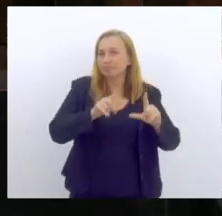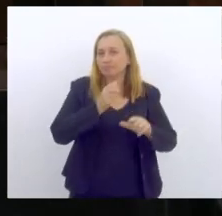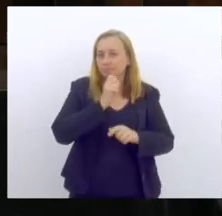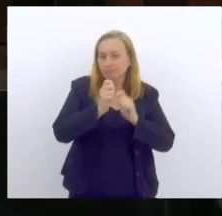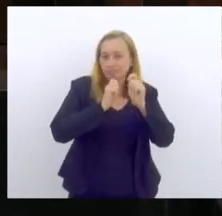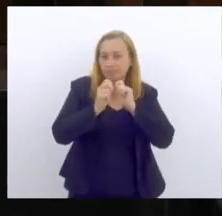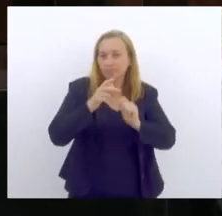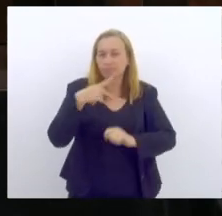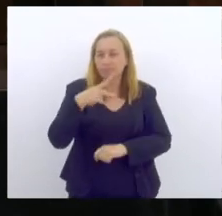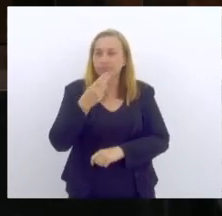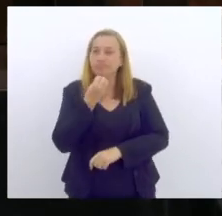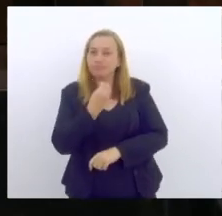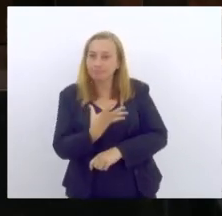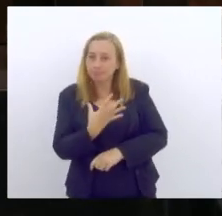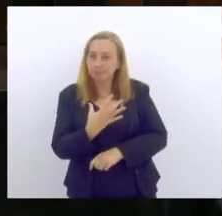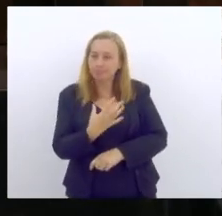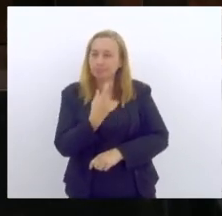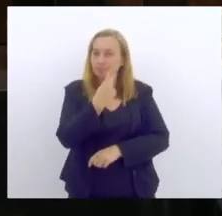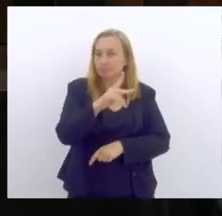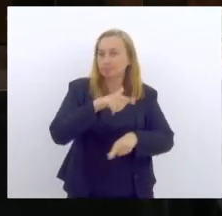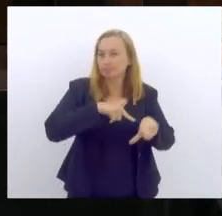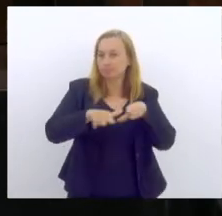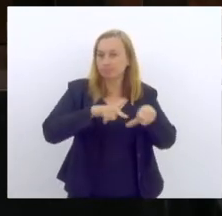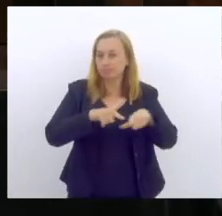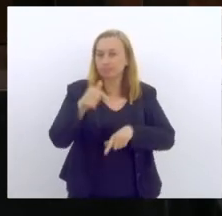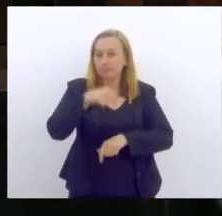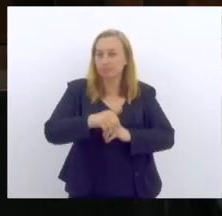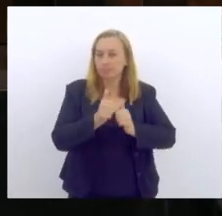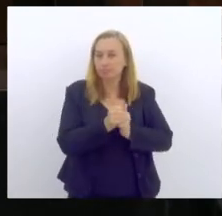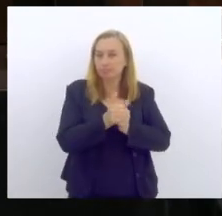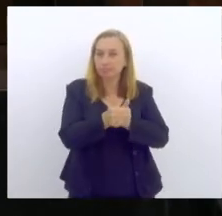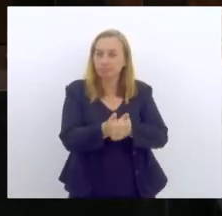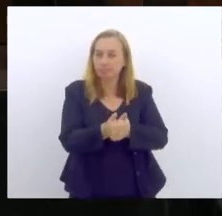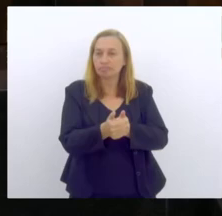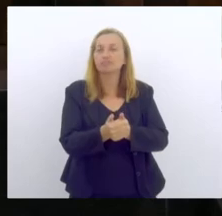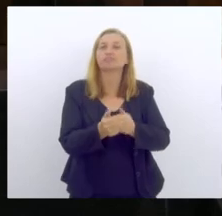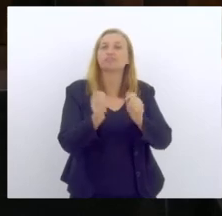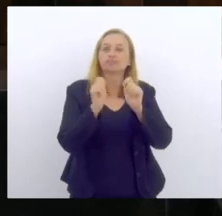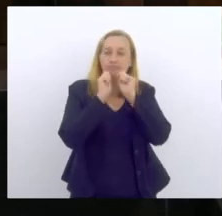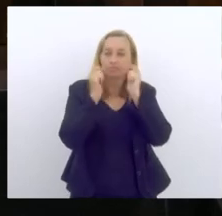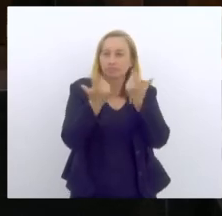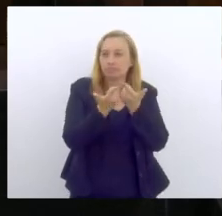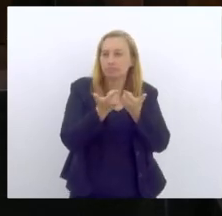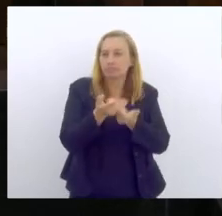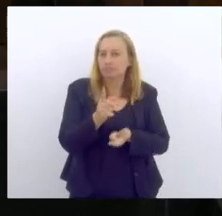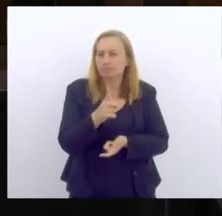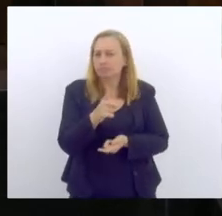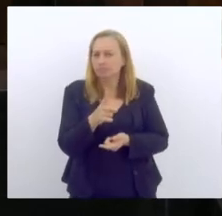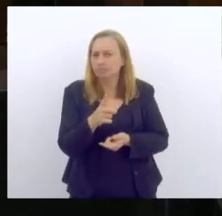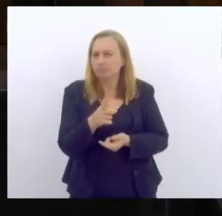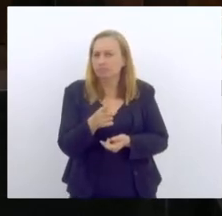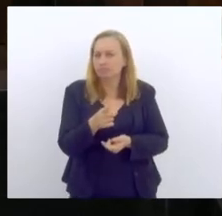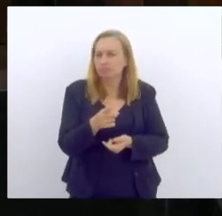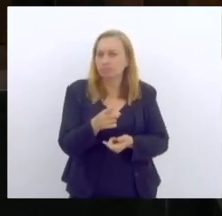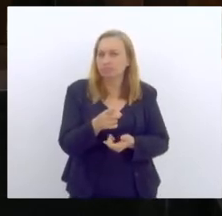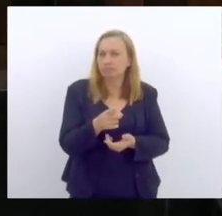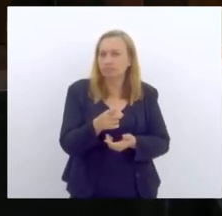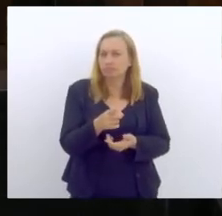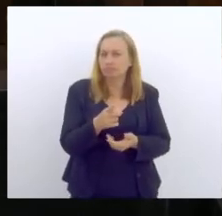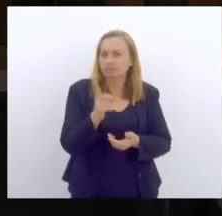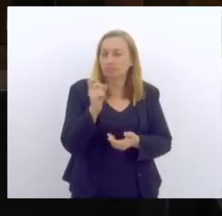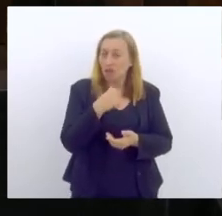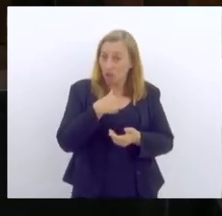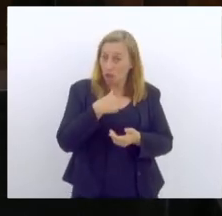muito bem do seu trabalho aqui a frente da alerj a sua liderança e não é por acaso né eu que convivi